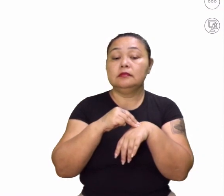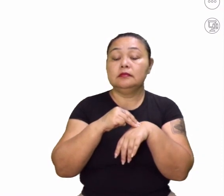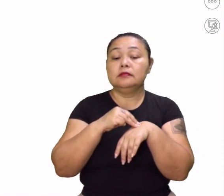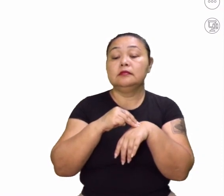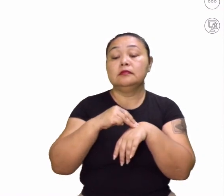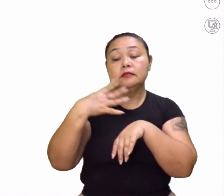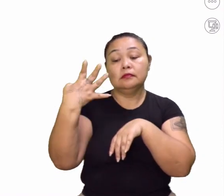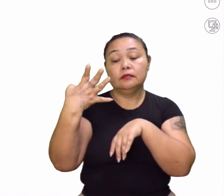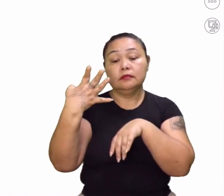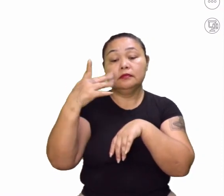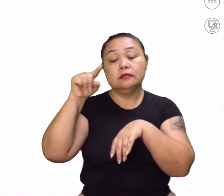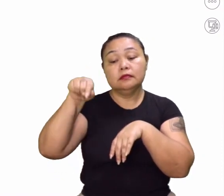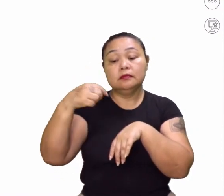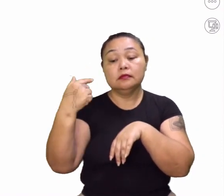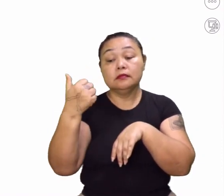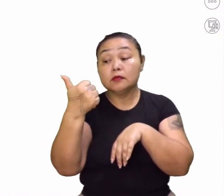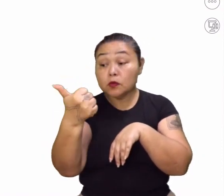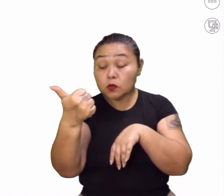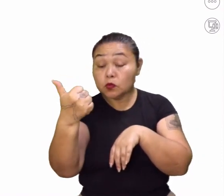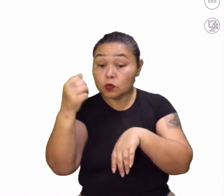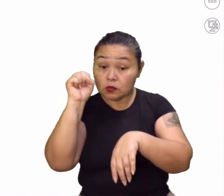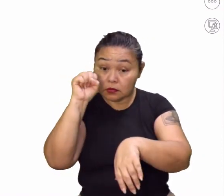e 4,1 segundo.